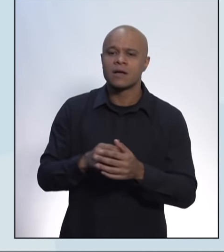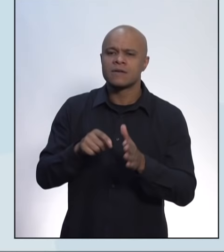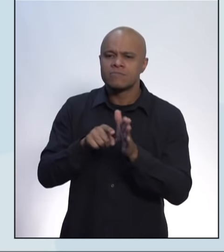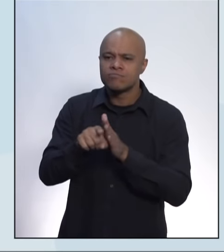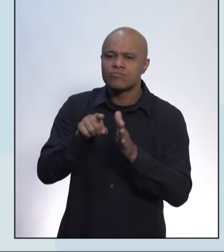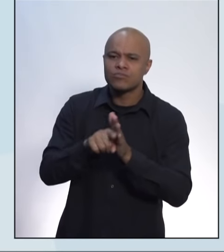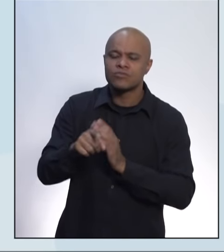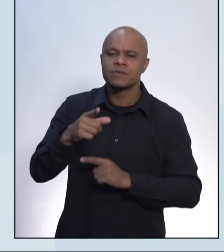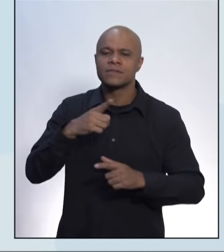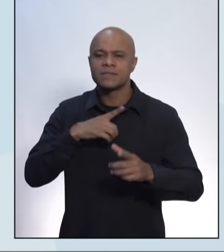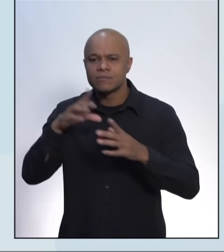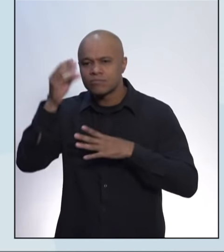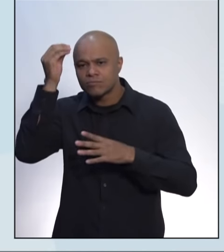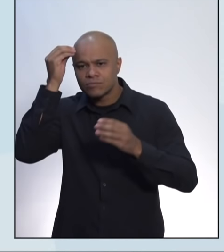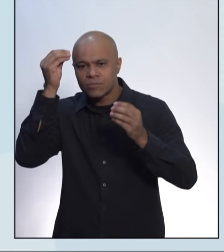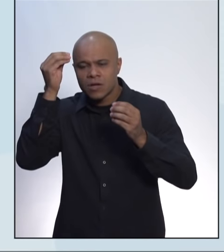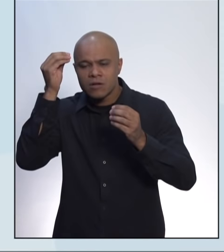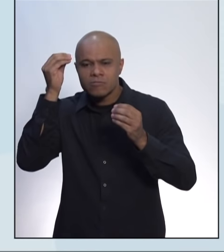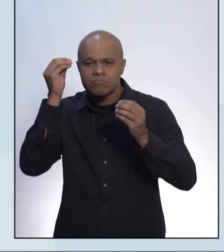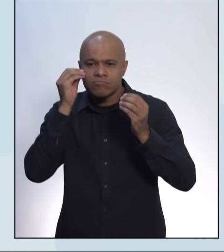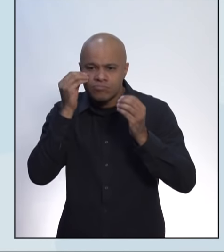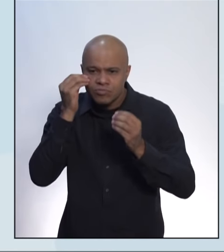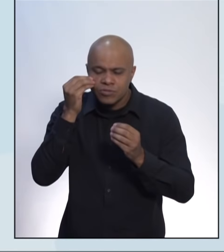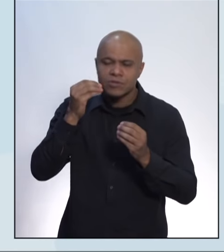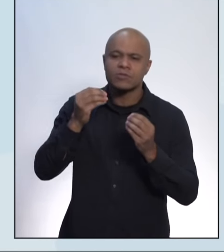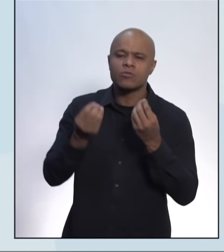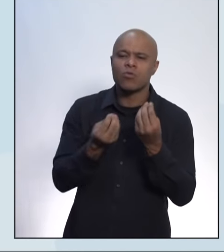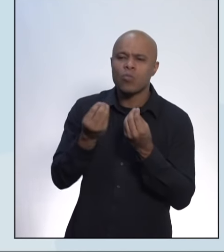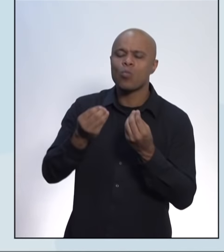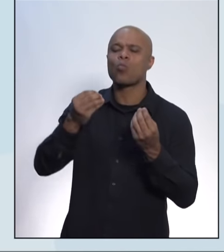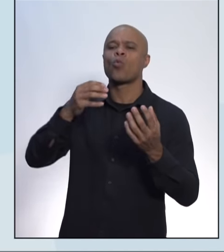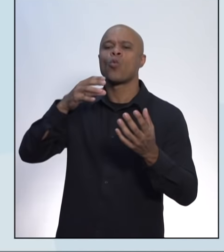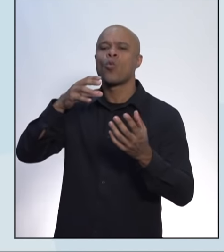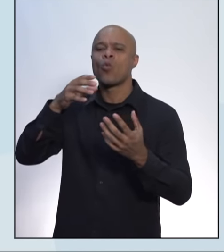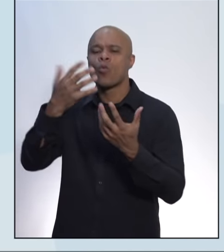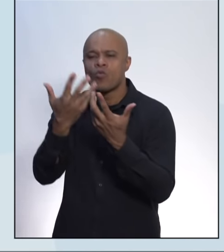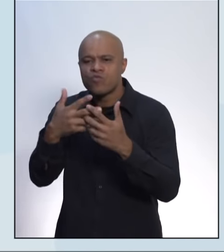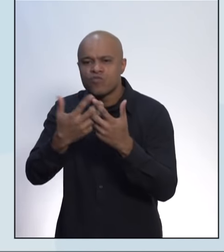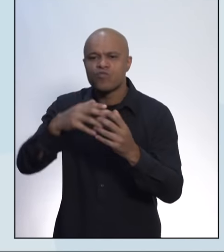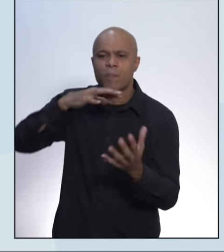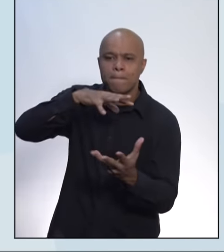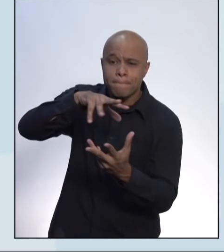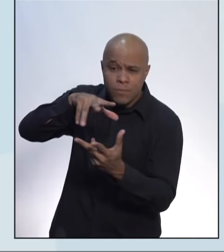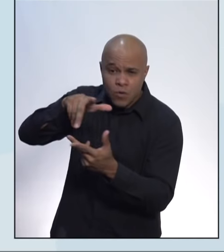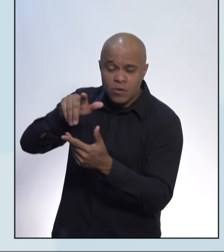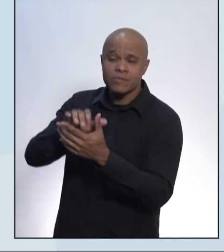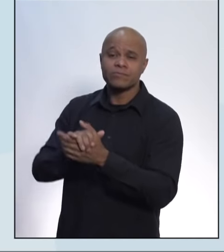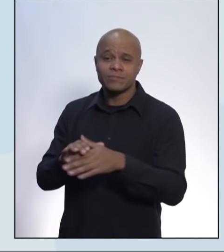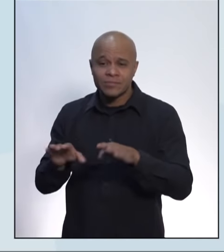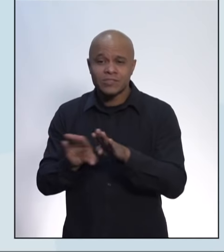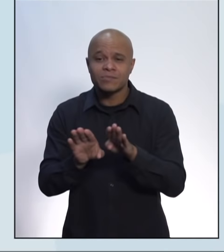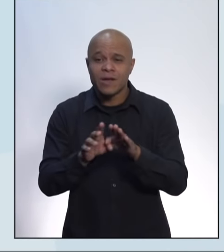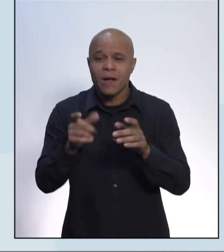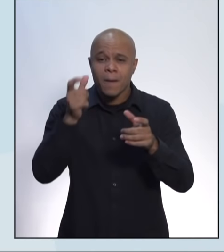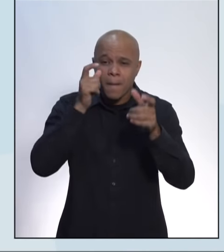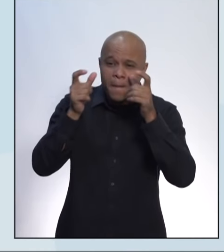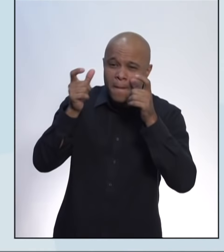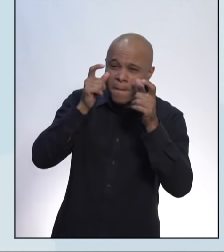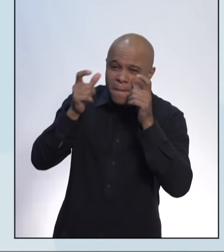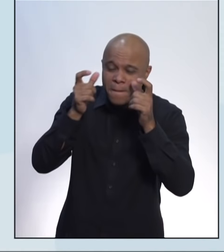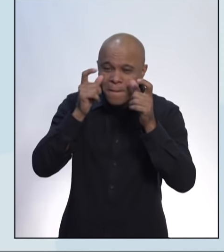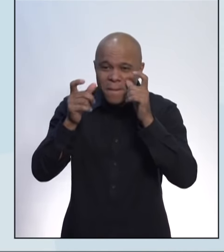da ele tenta aprender como o mundo funciona em meio que usa fashions